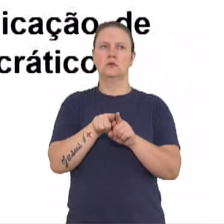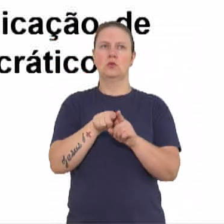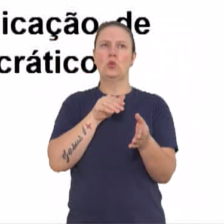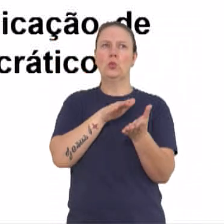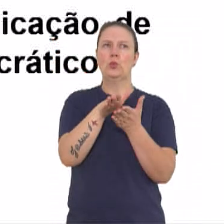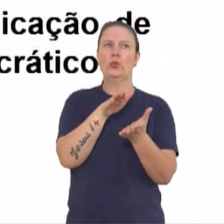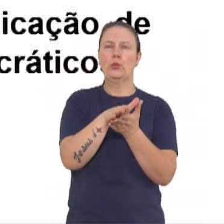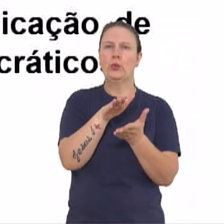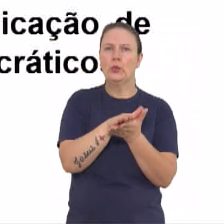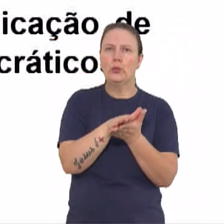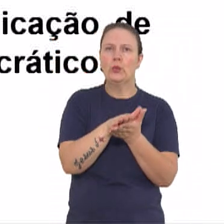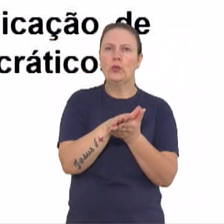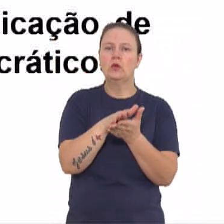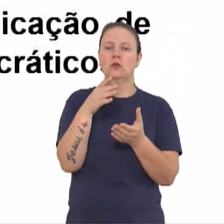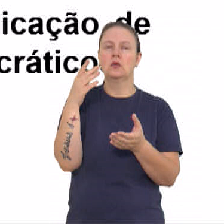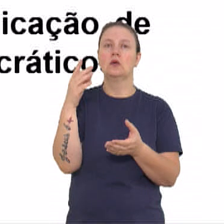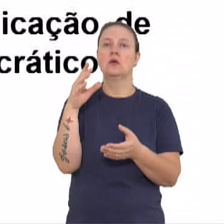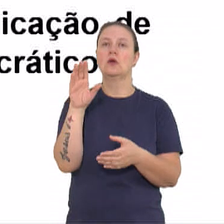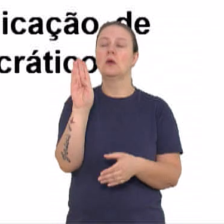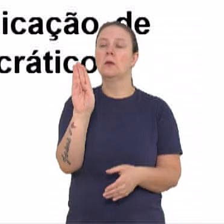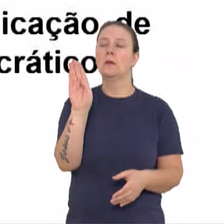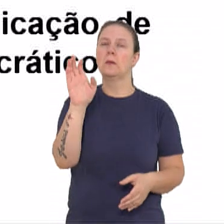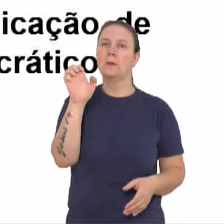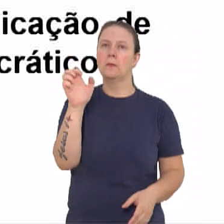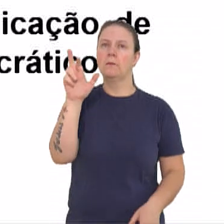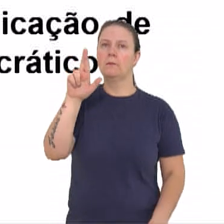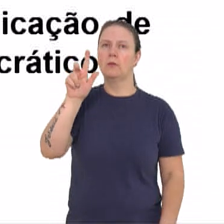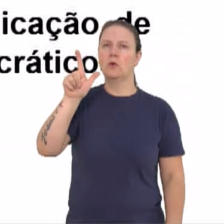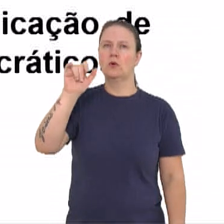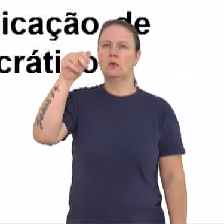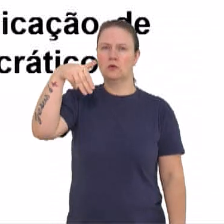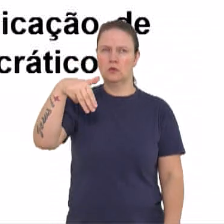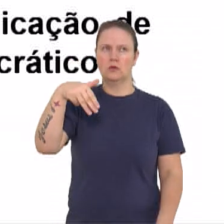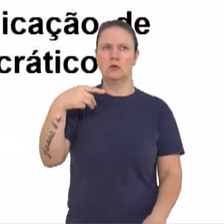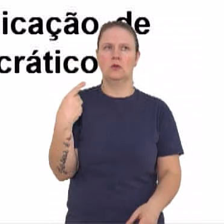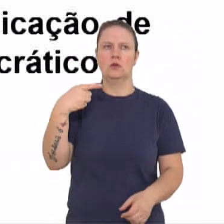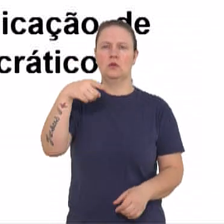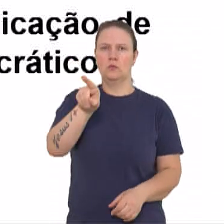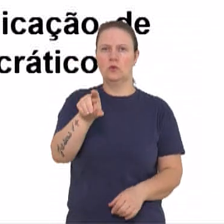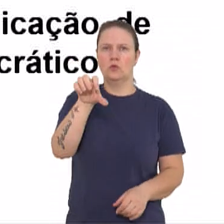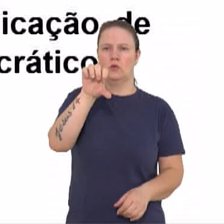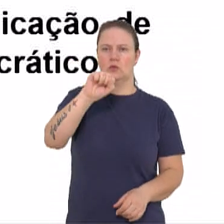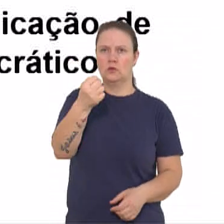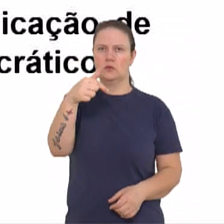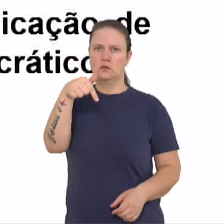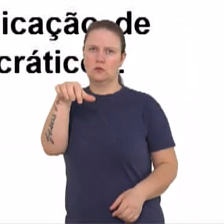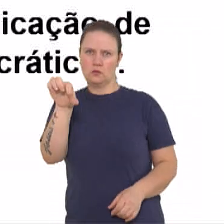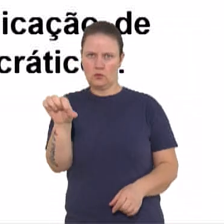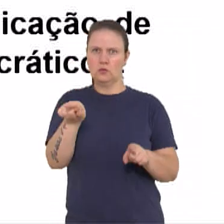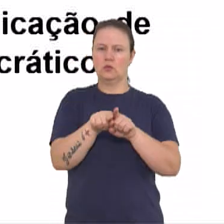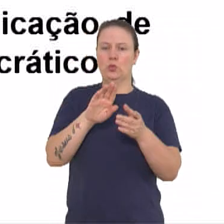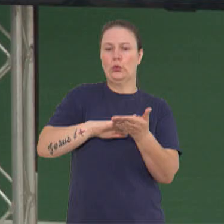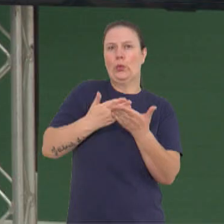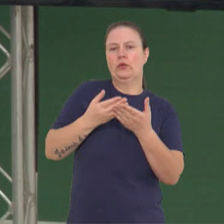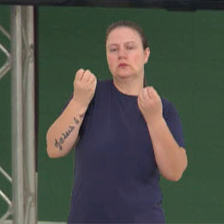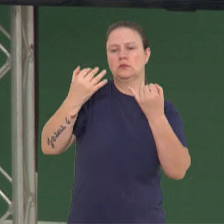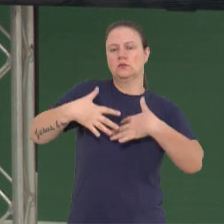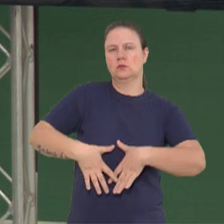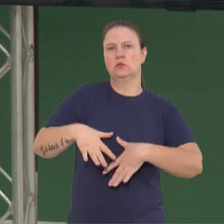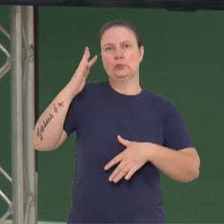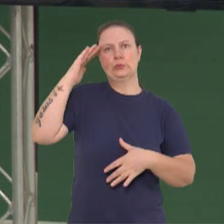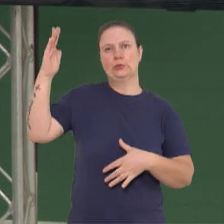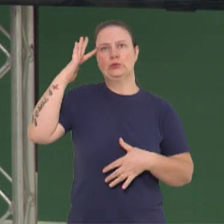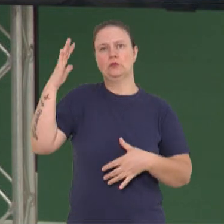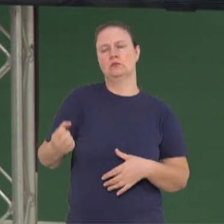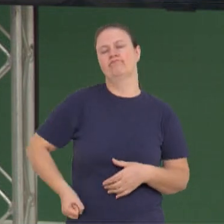em 1879. Ou seja, a doxografia é a interpretação ou explicação de